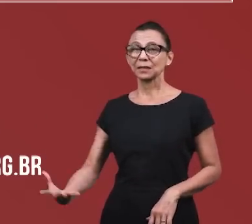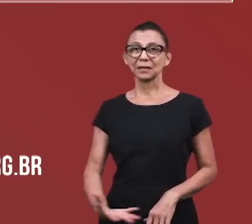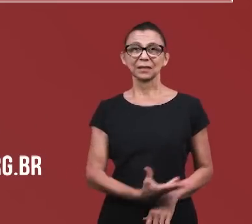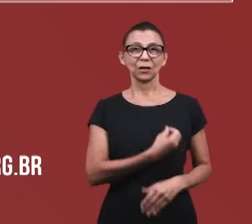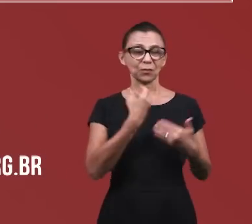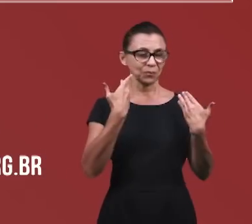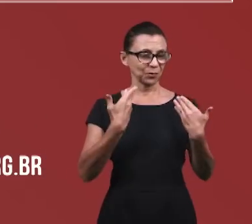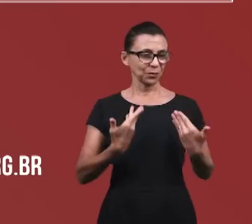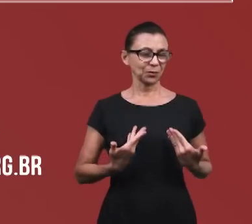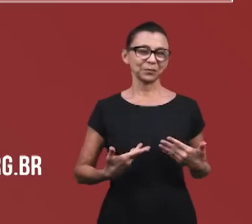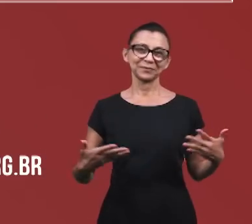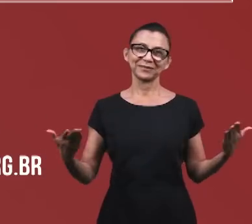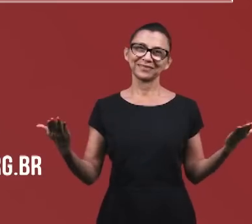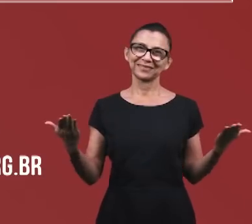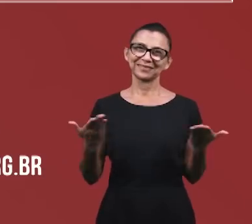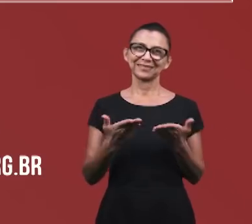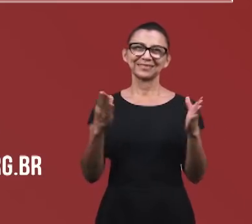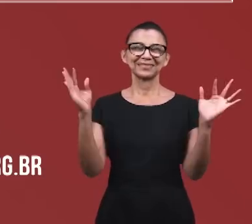agora sou